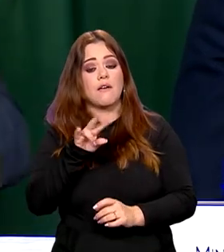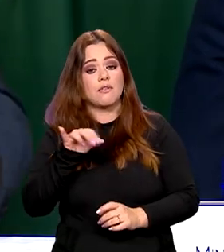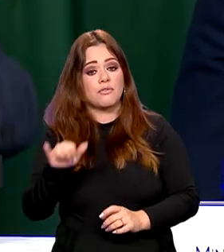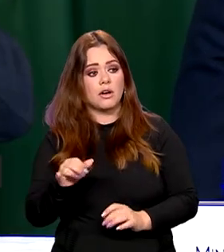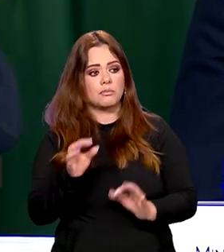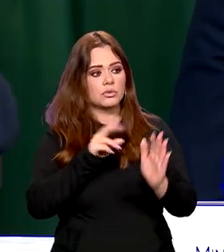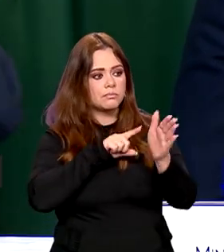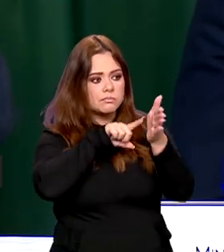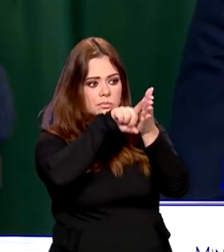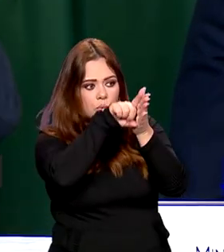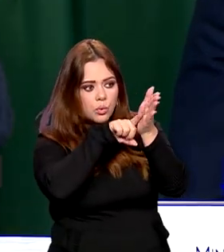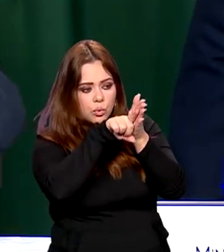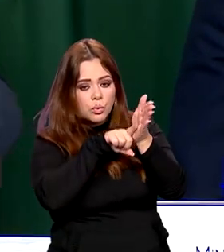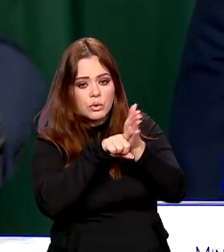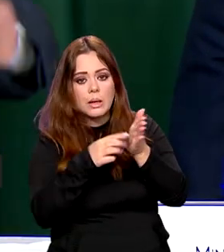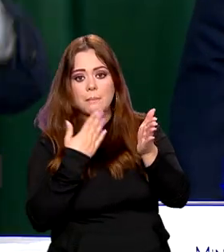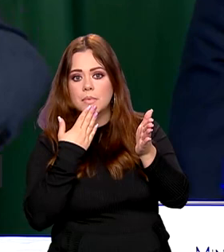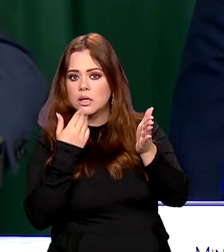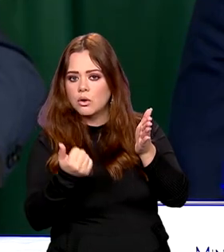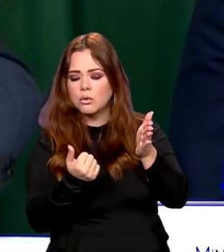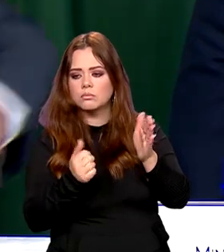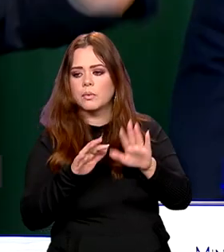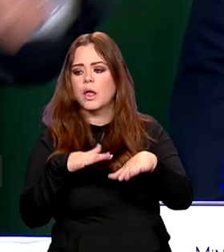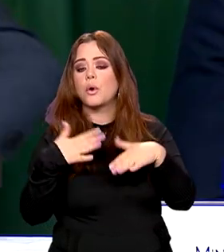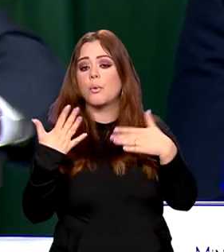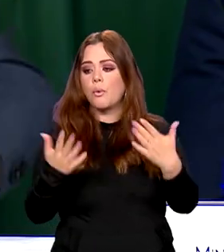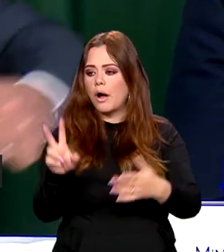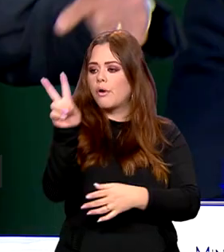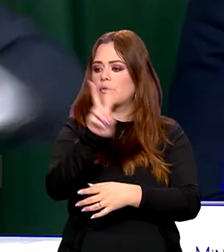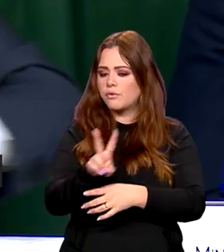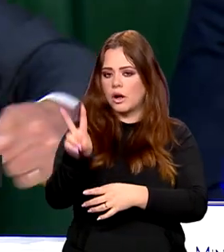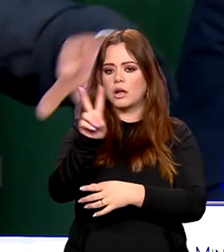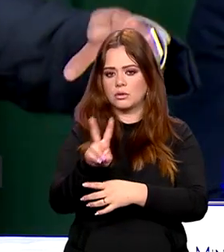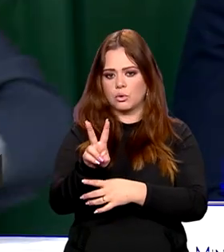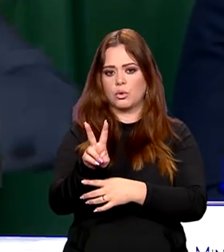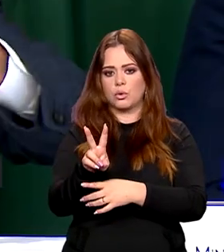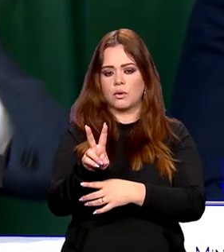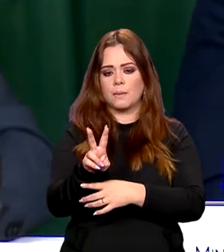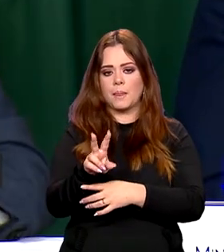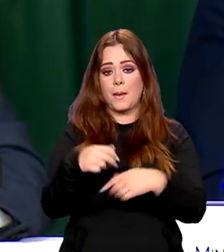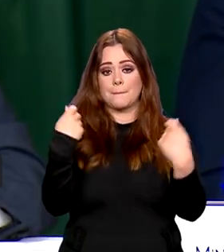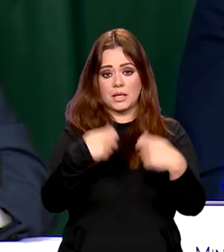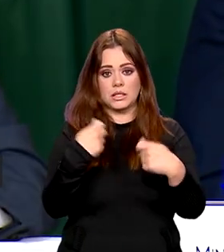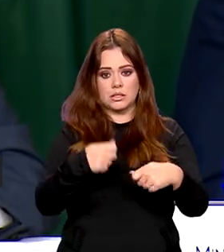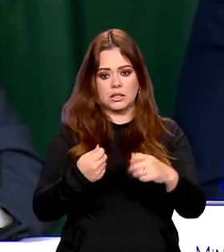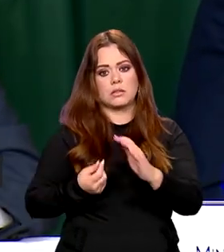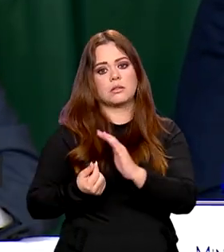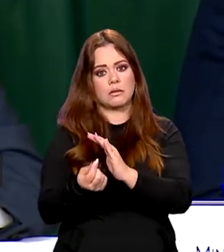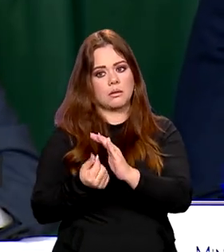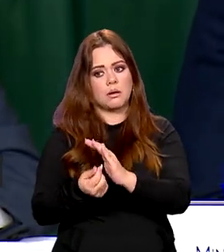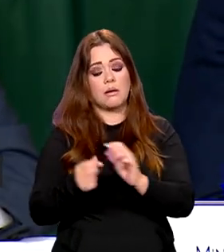fazer uma análise quanto custou para esse país não fazer as coisas na hora certa.